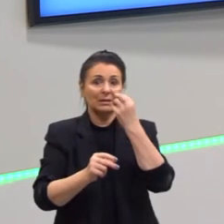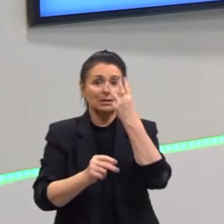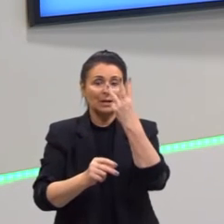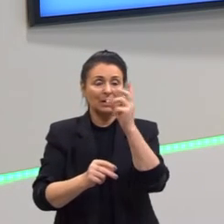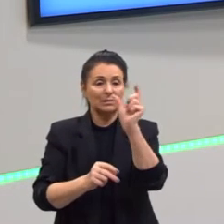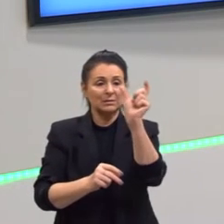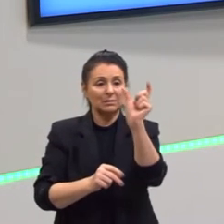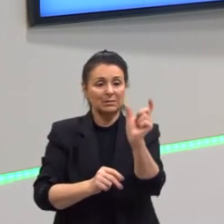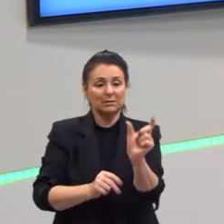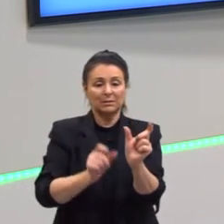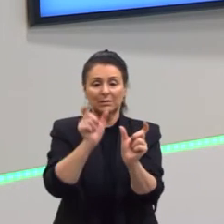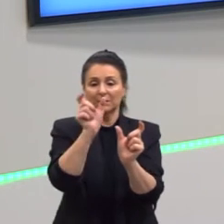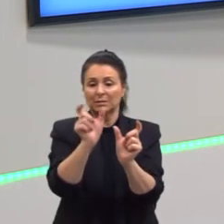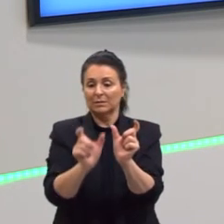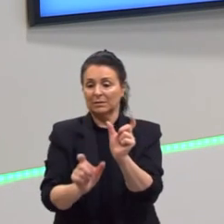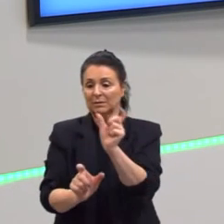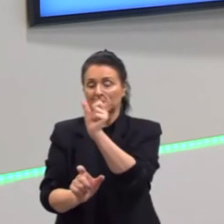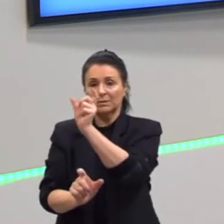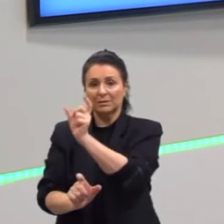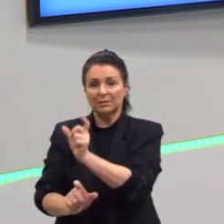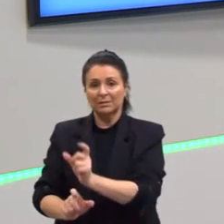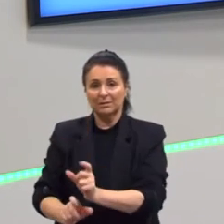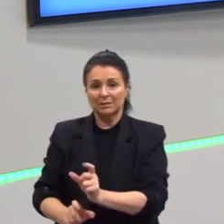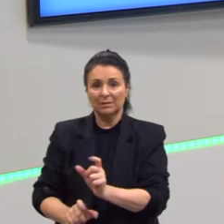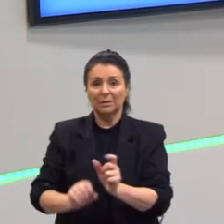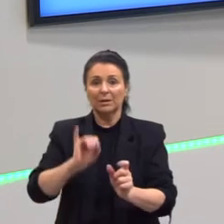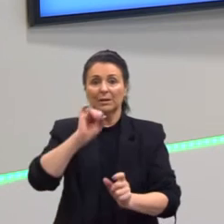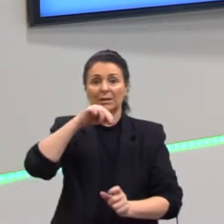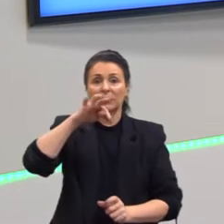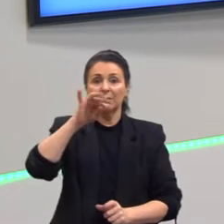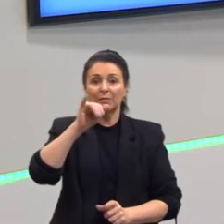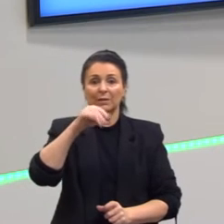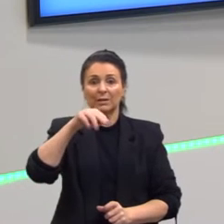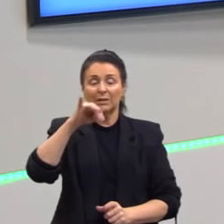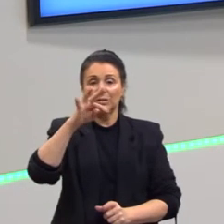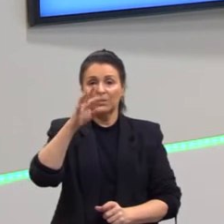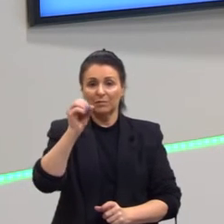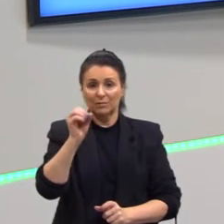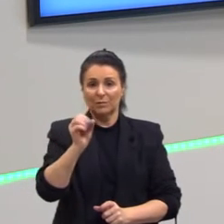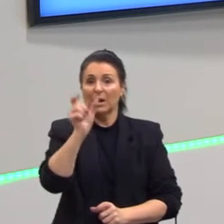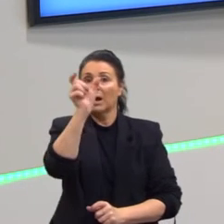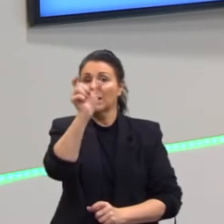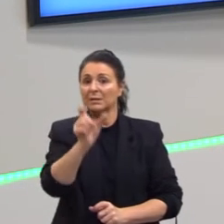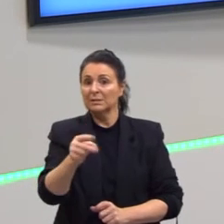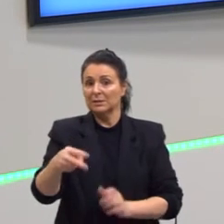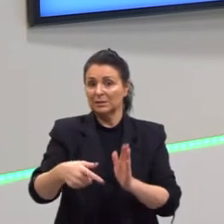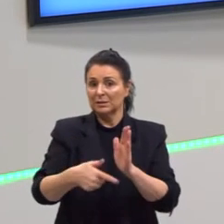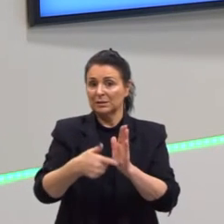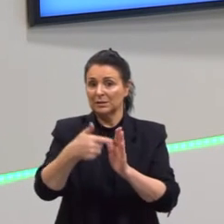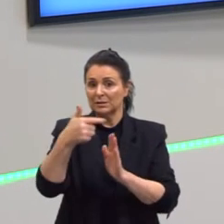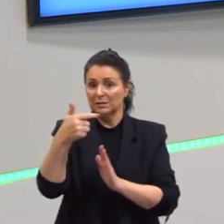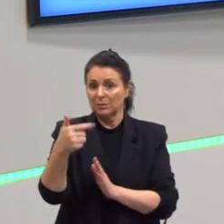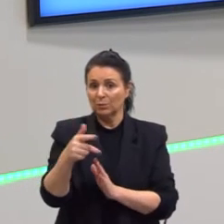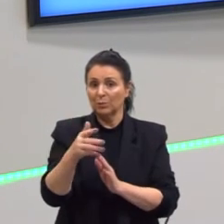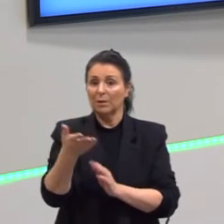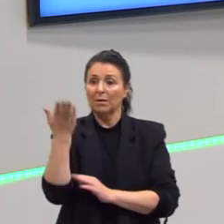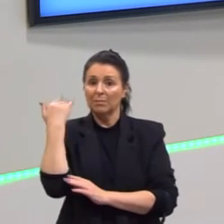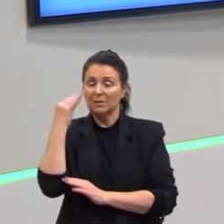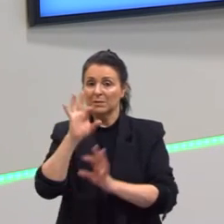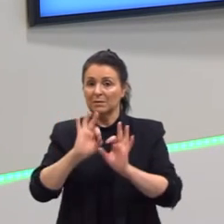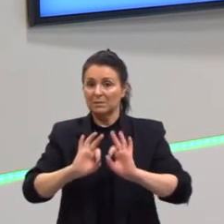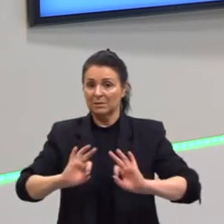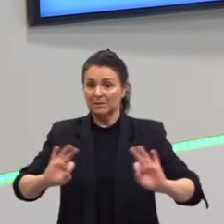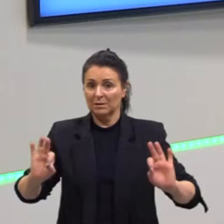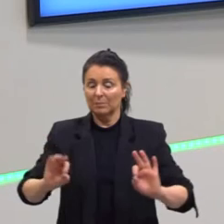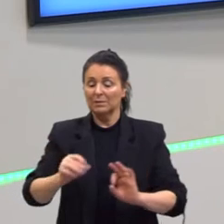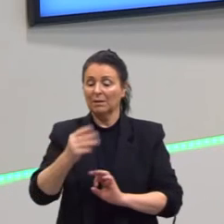coluna é o infinitivo a segunda coluna é o passado sim Oi e a terceira coluna